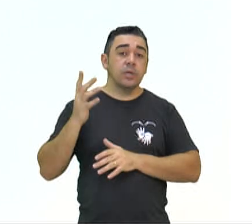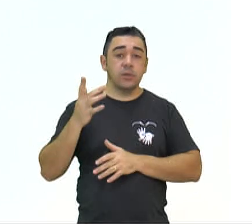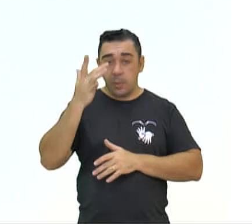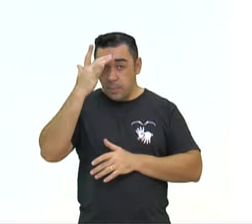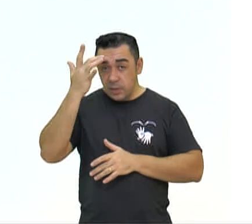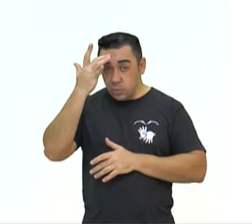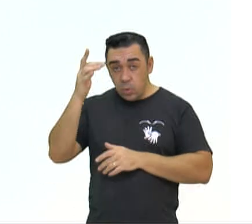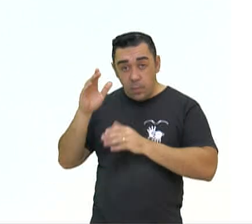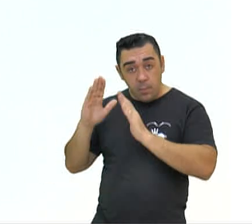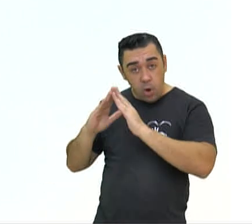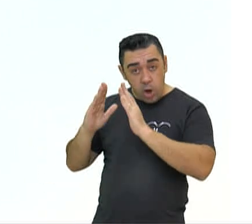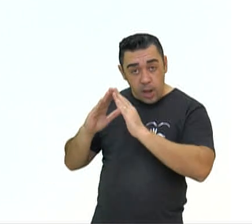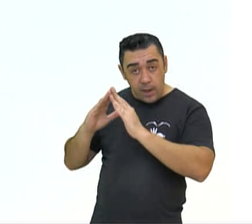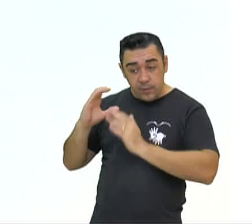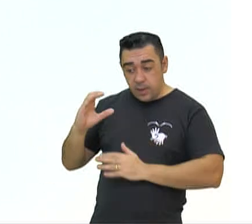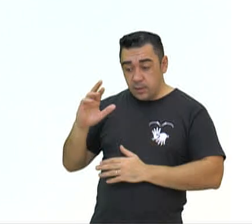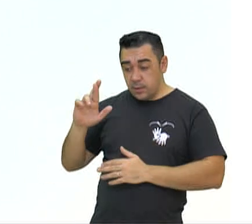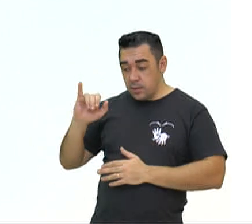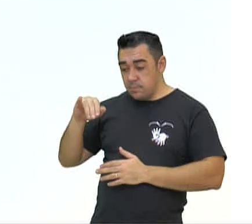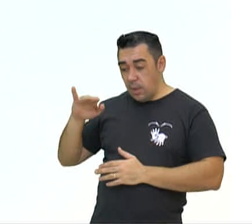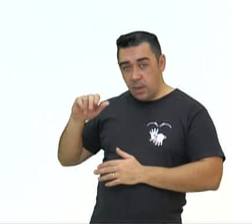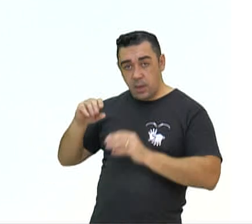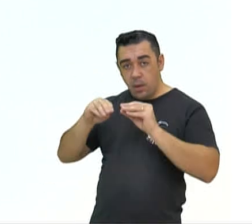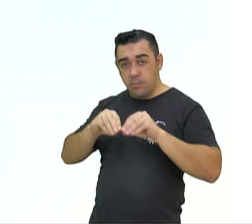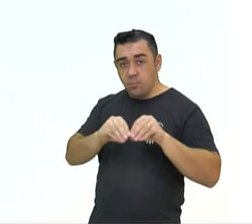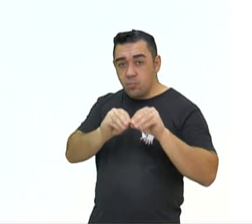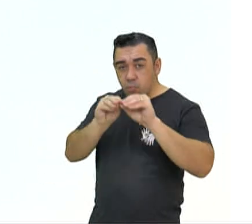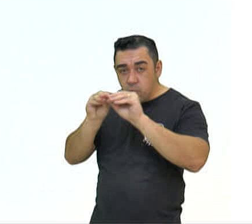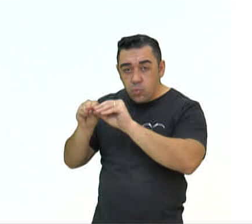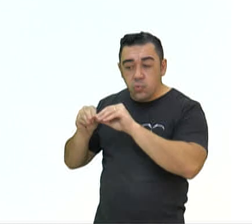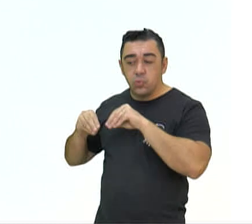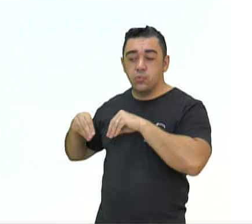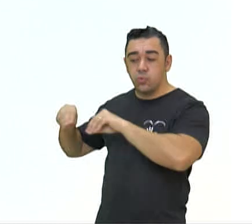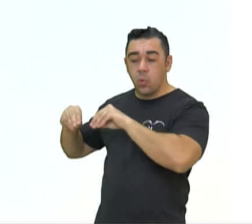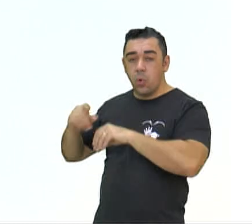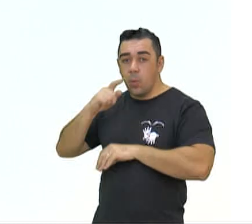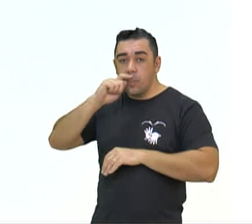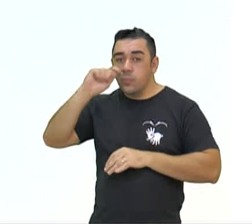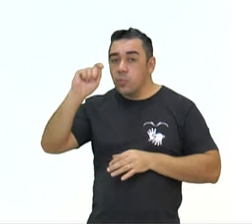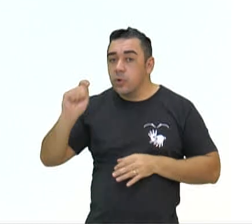população da Crimeia, em parte para a Ucrânia